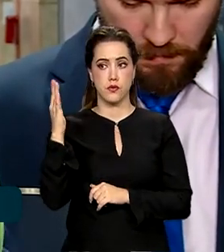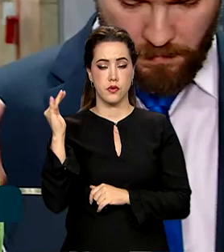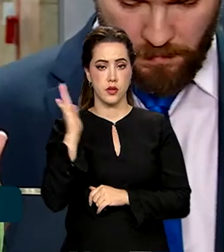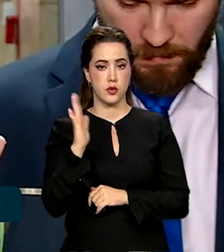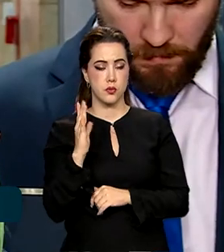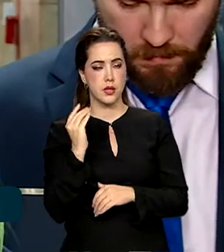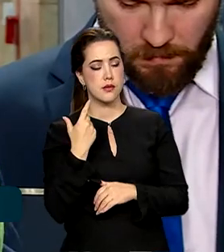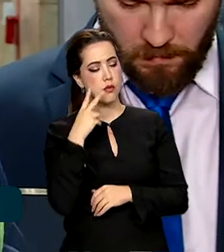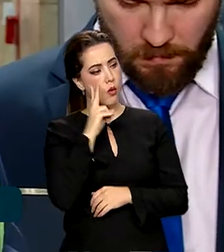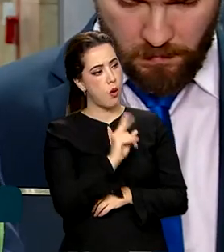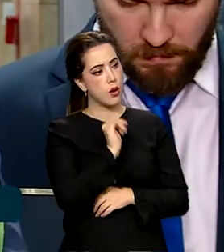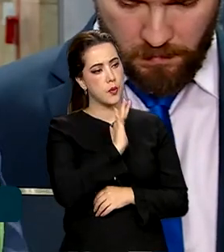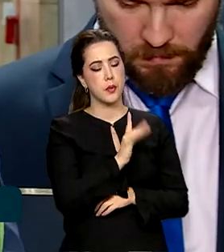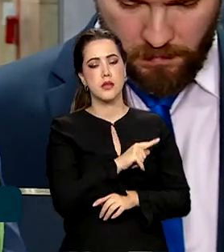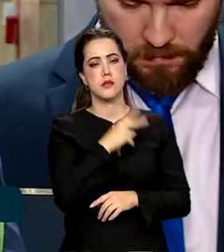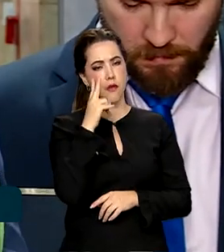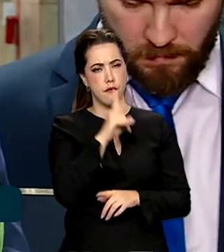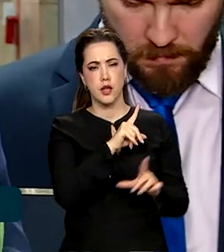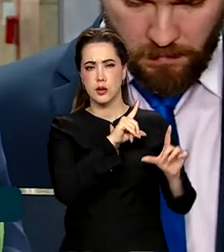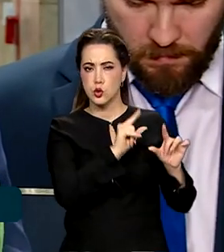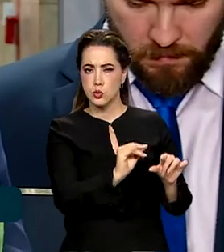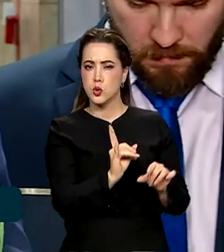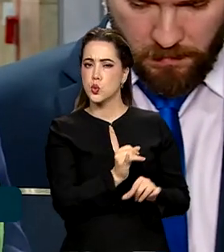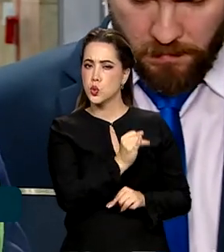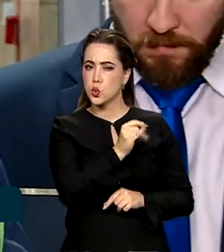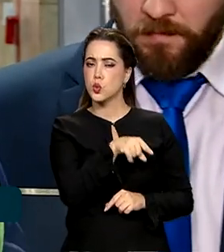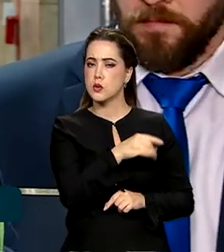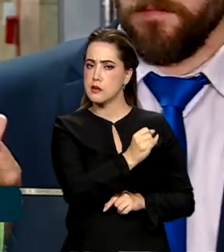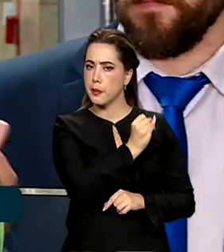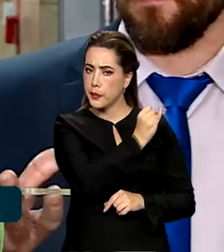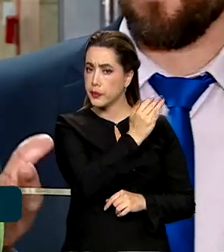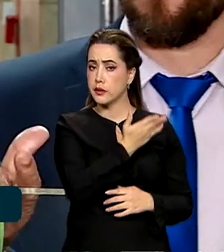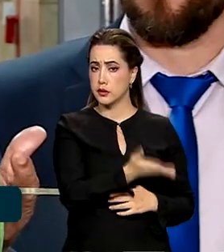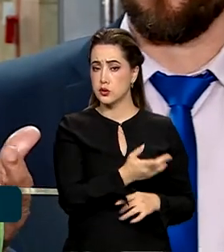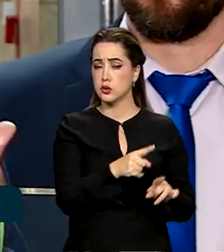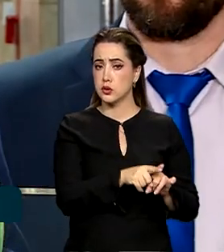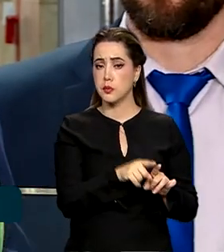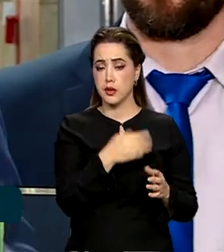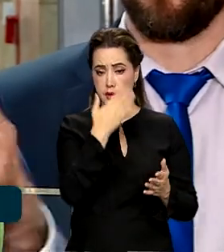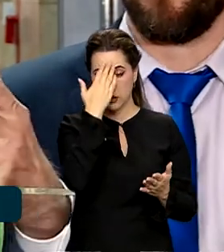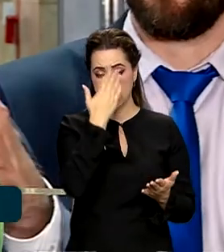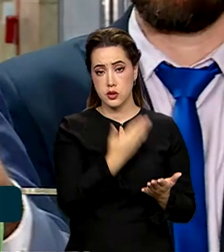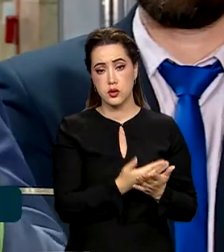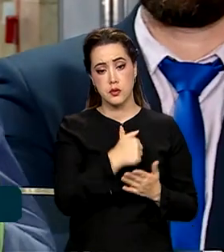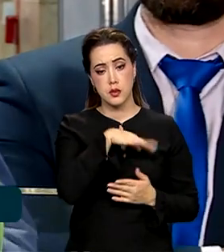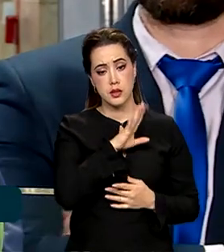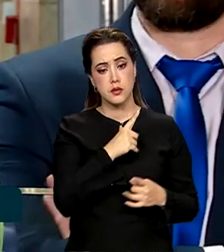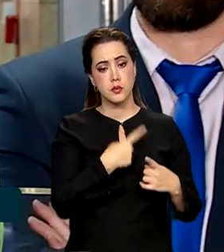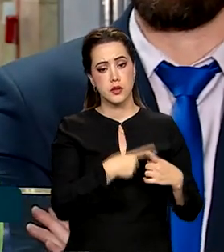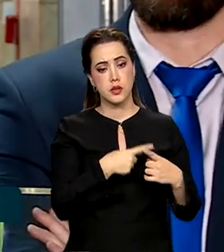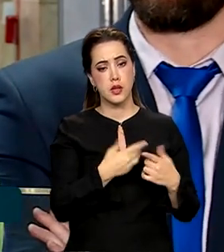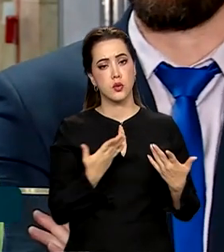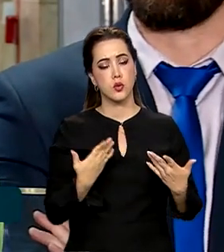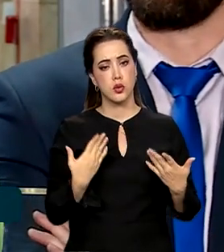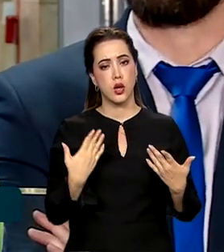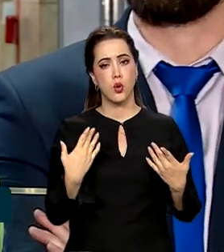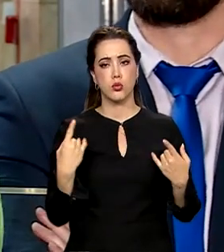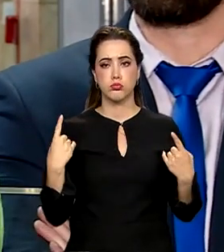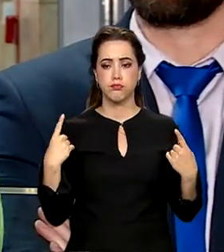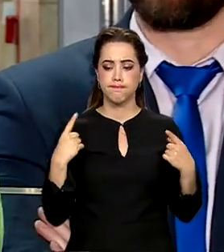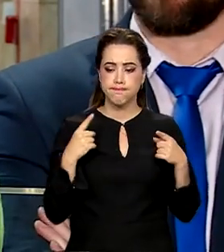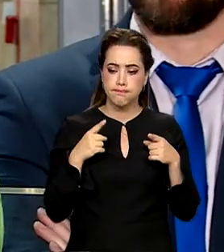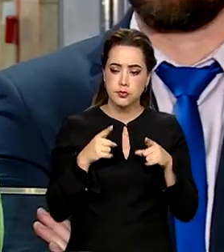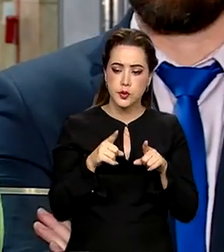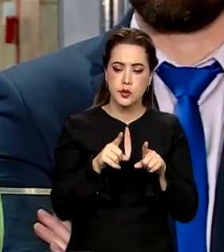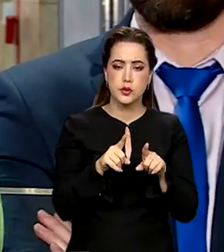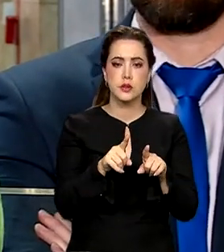vai também olhar para o Brasil com mais otimismo, porque está tudo se conciliando em